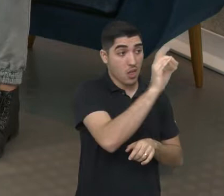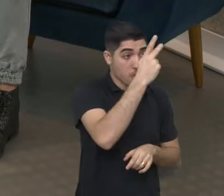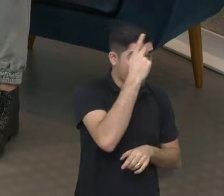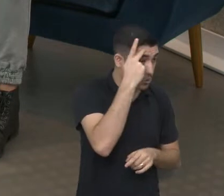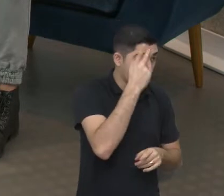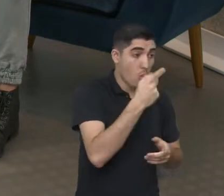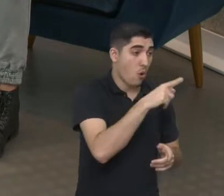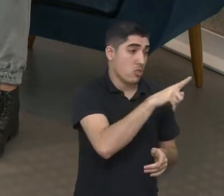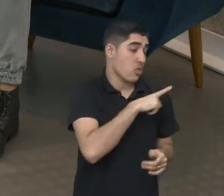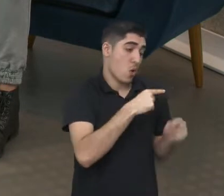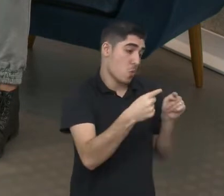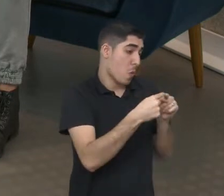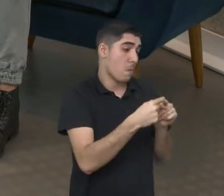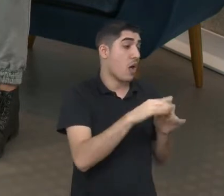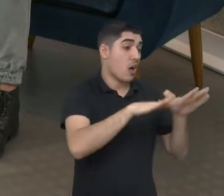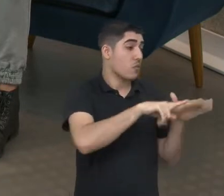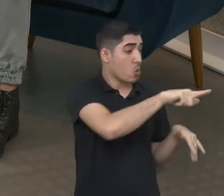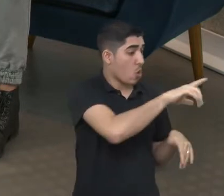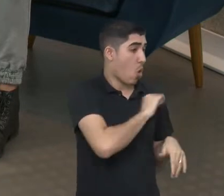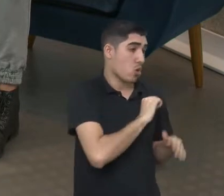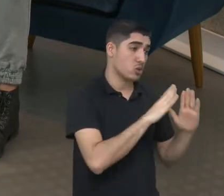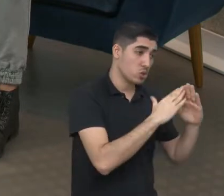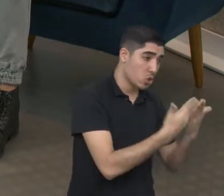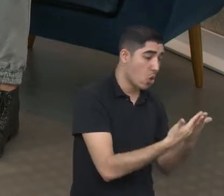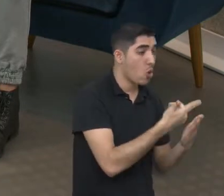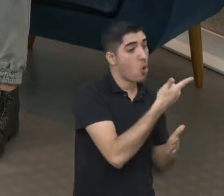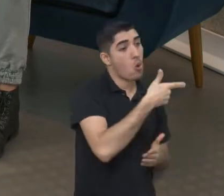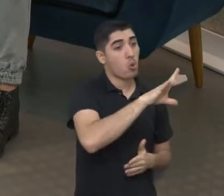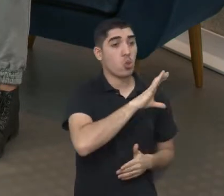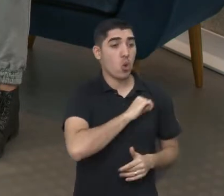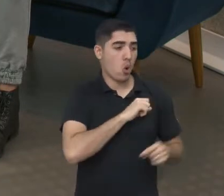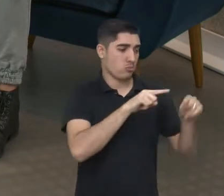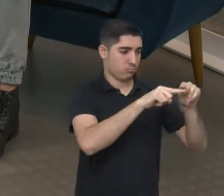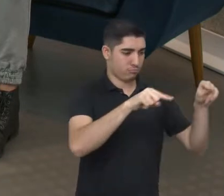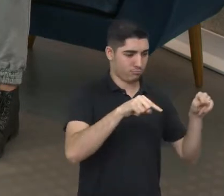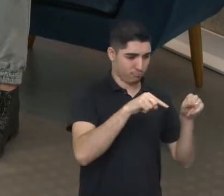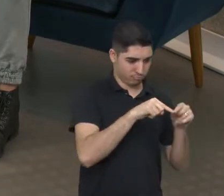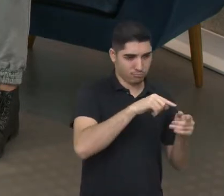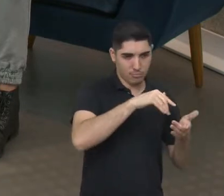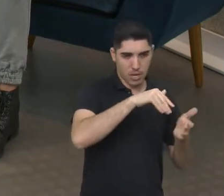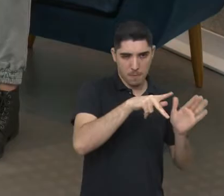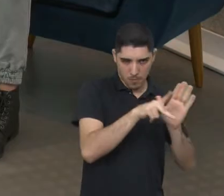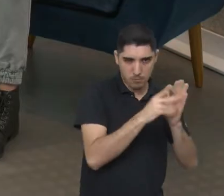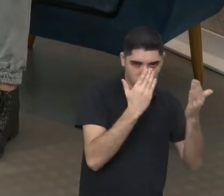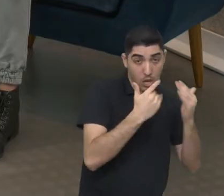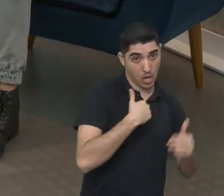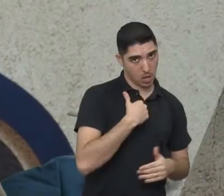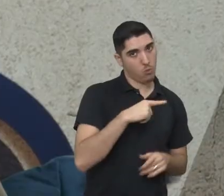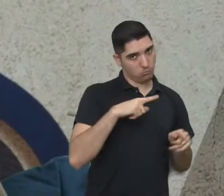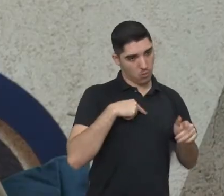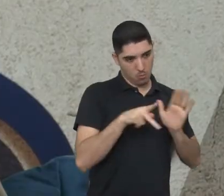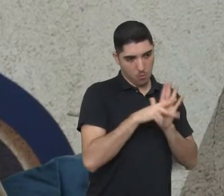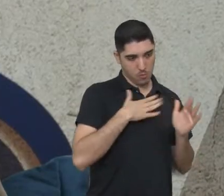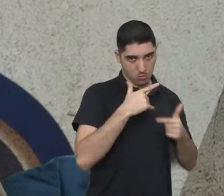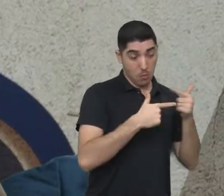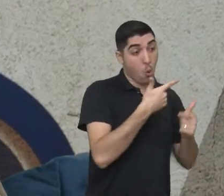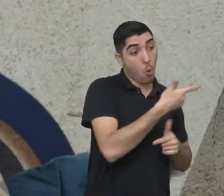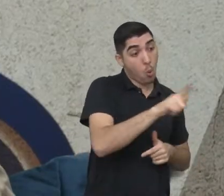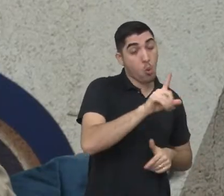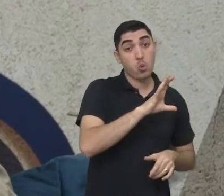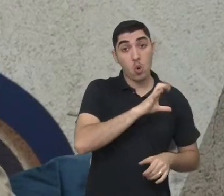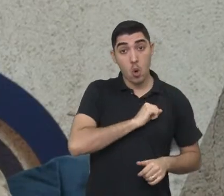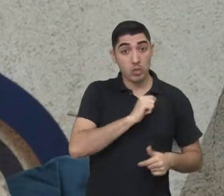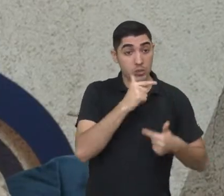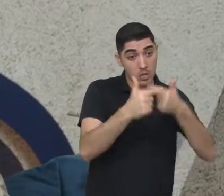algum lugar. Né? Alguns se encontram em escolas, né? Outros em clínica, como é o meu caso. Alguns vão para o esporte, para